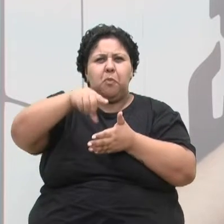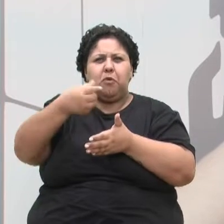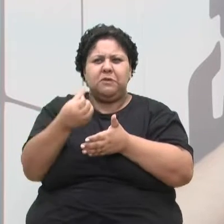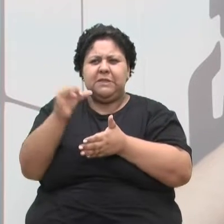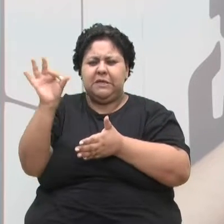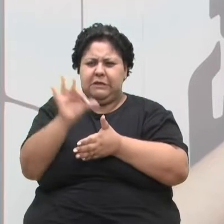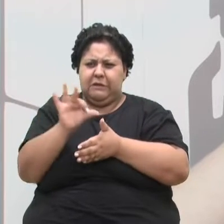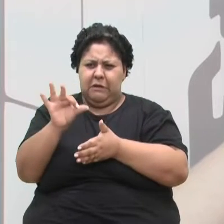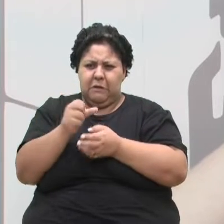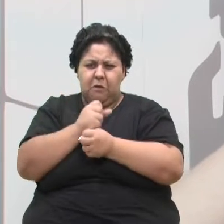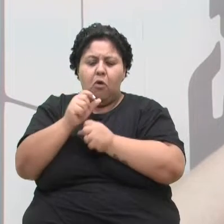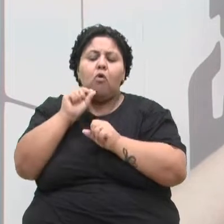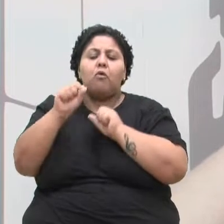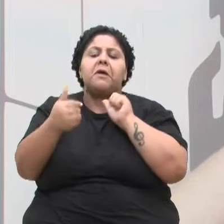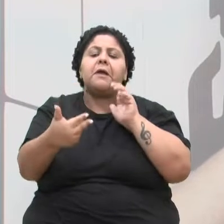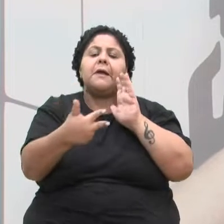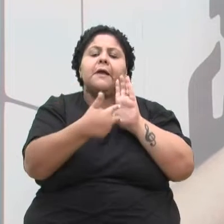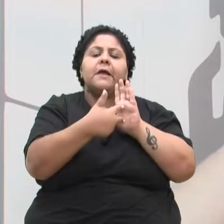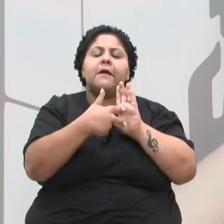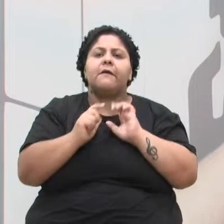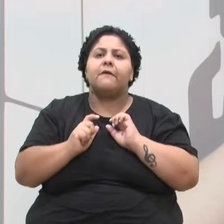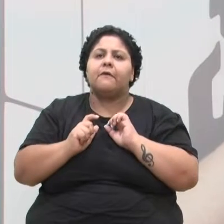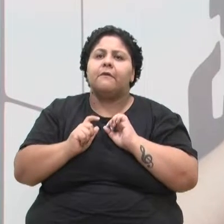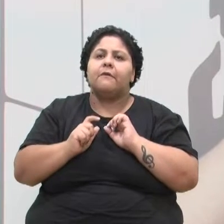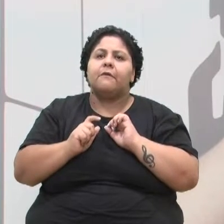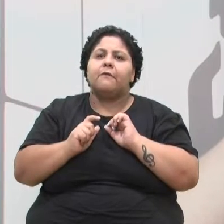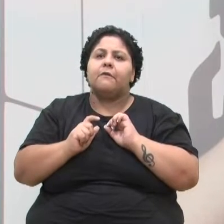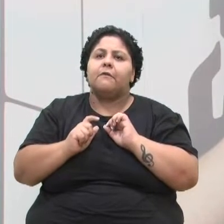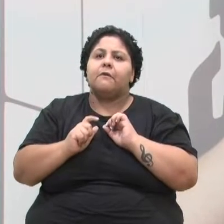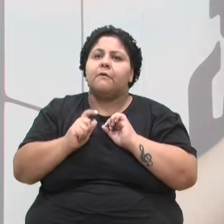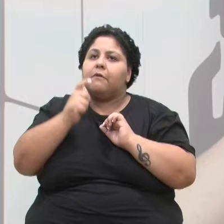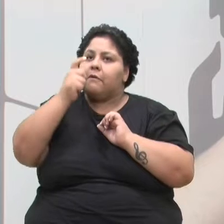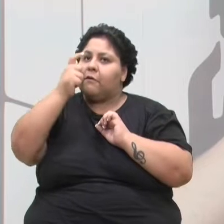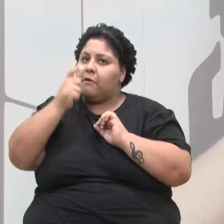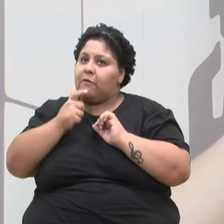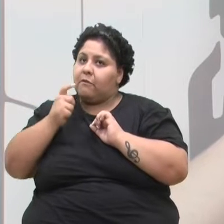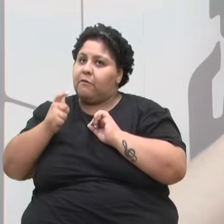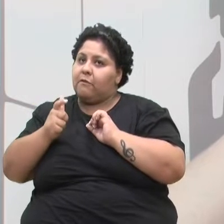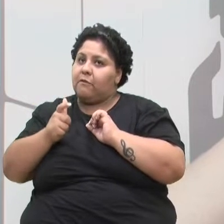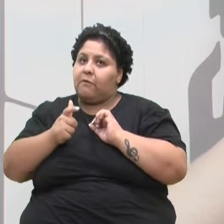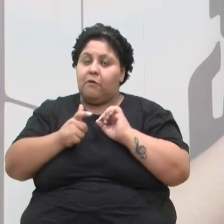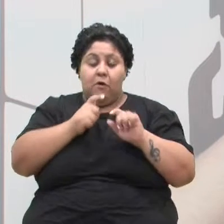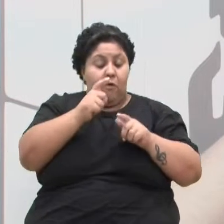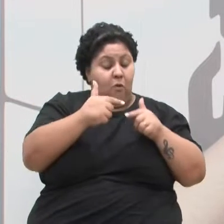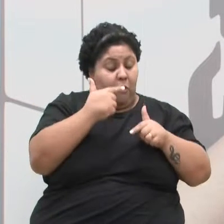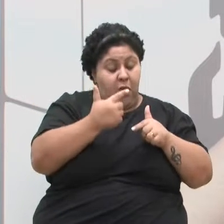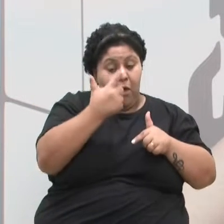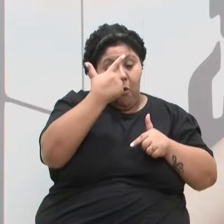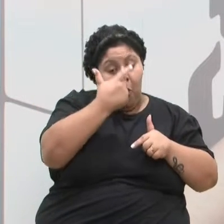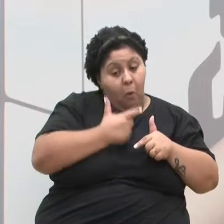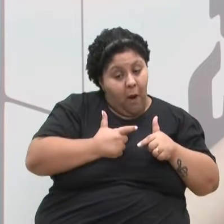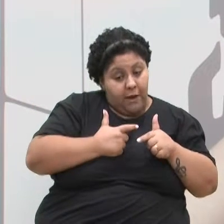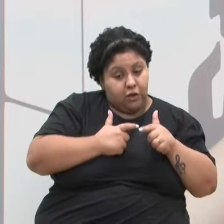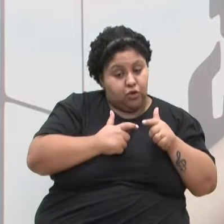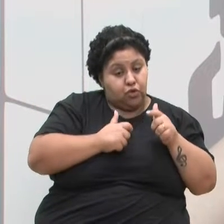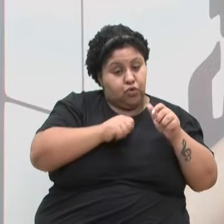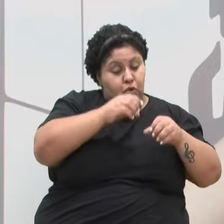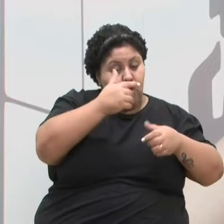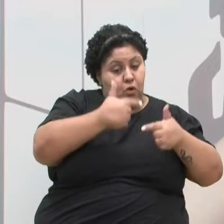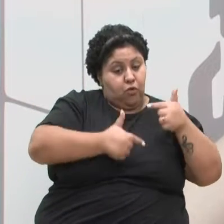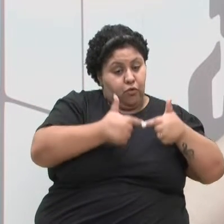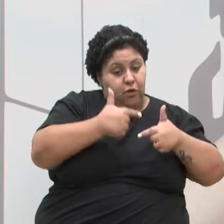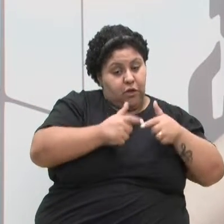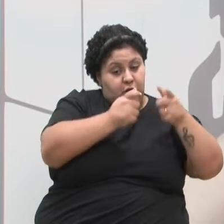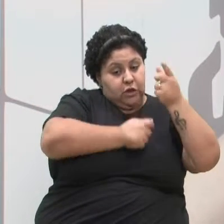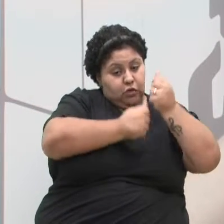chamou muito a atenção parece ser uma migração do setor industrial, da mão de obra industrial, para